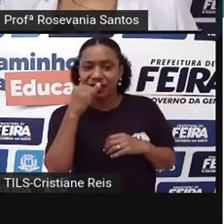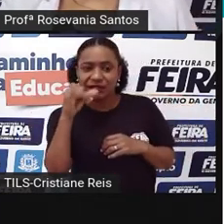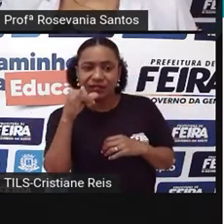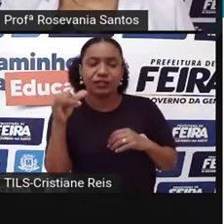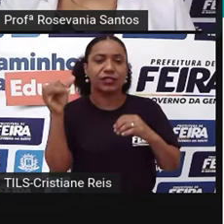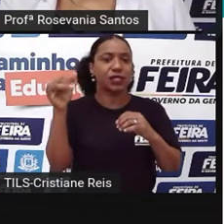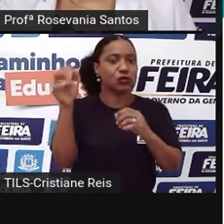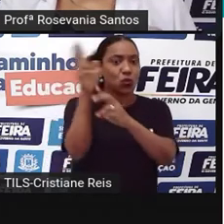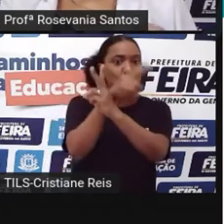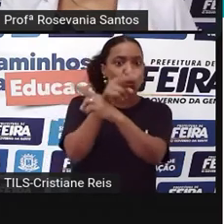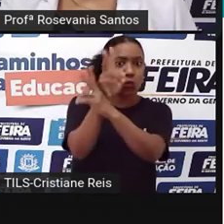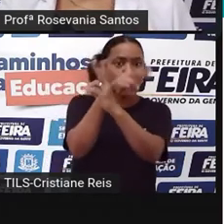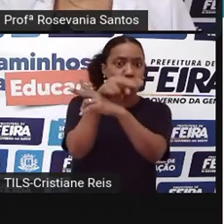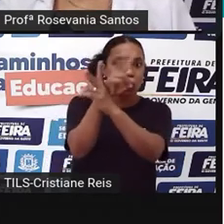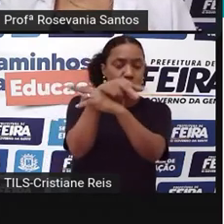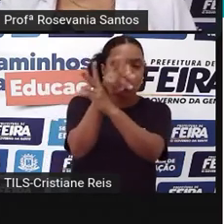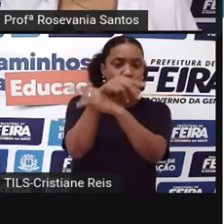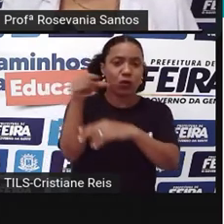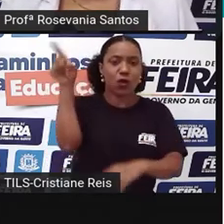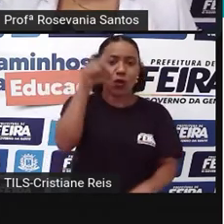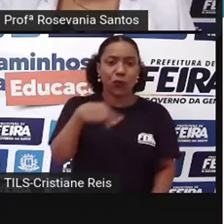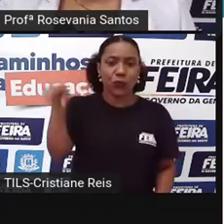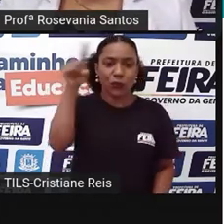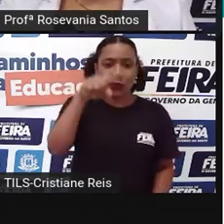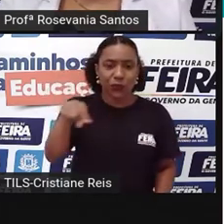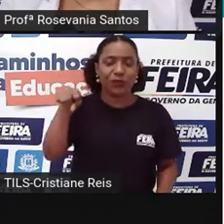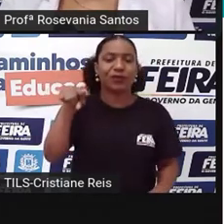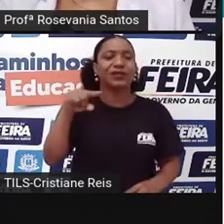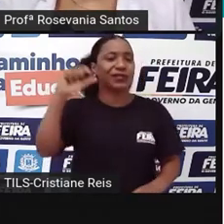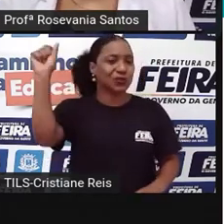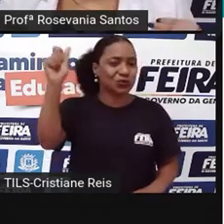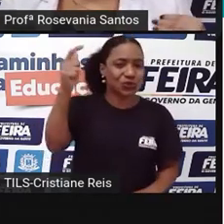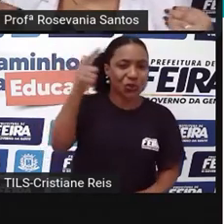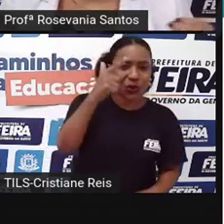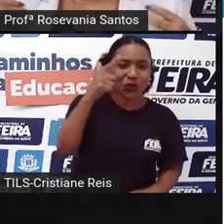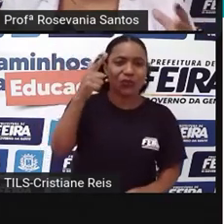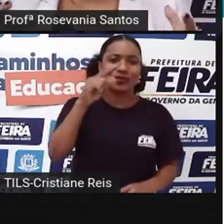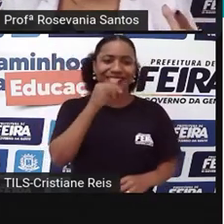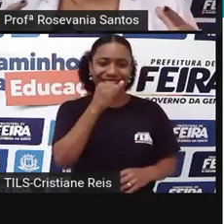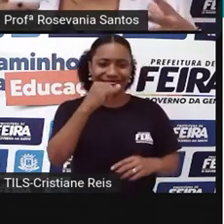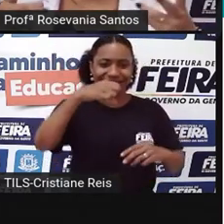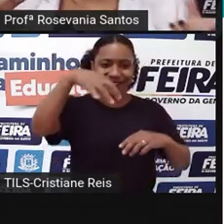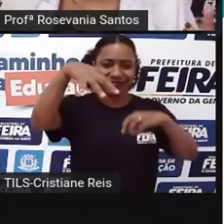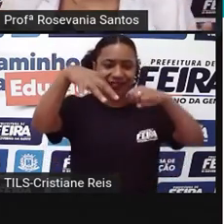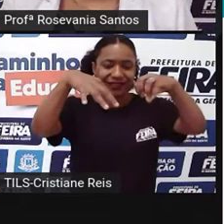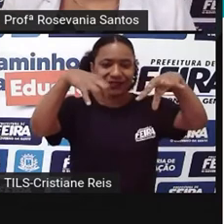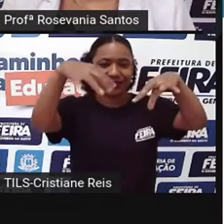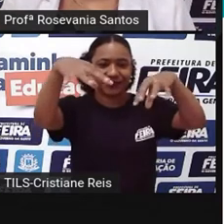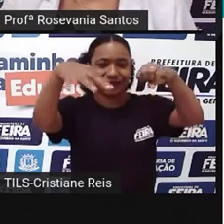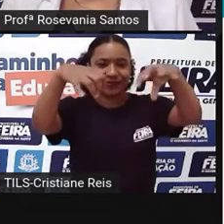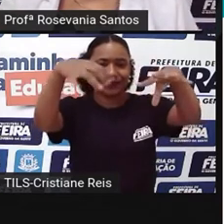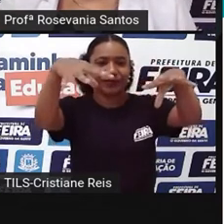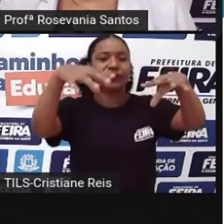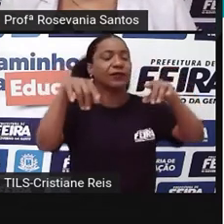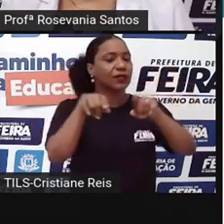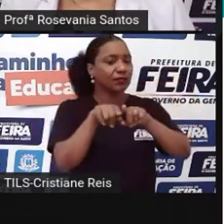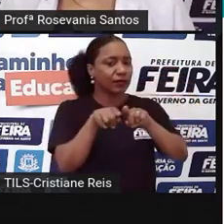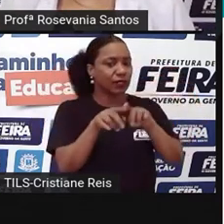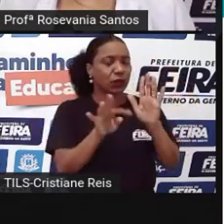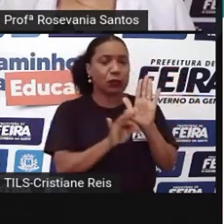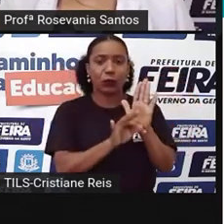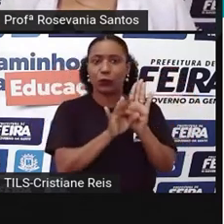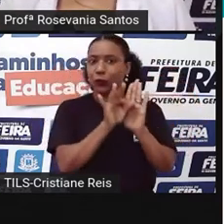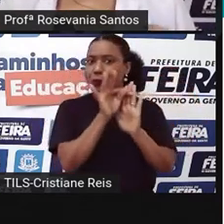eólica, tem a energia solar, a gente tem as termoelétricas também, embora que a gente, tomara que a gente, né, desincentive o uso